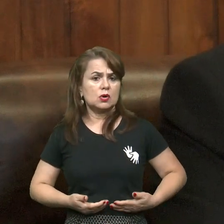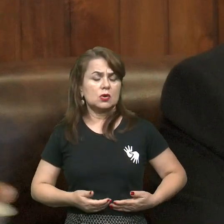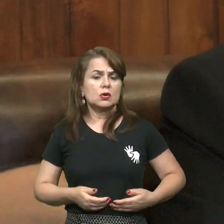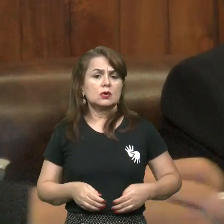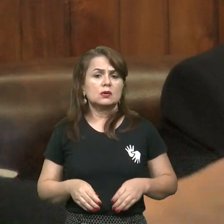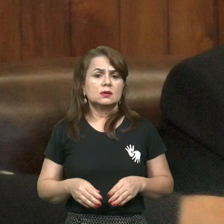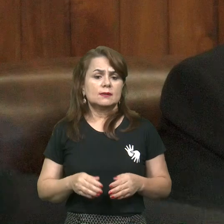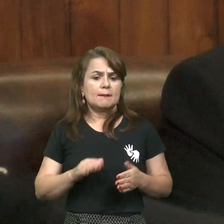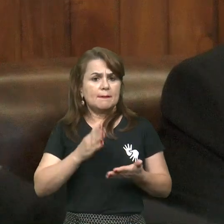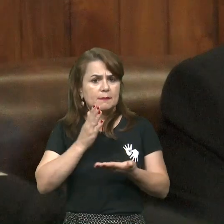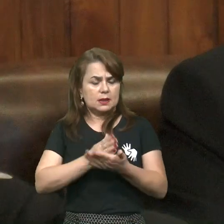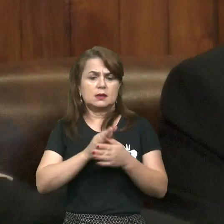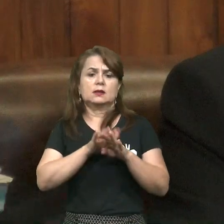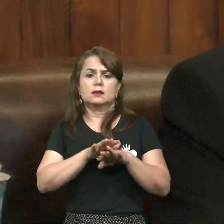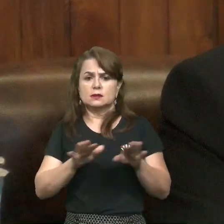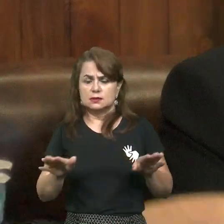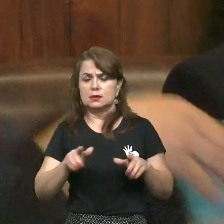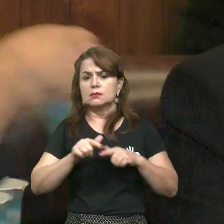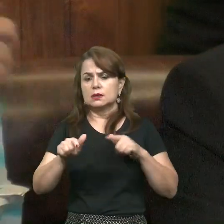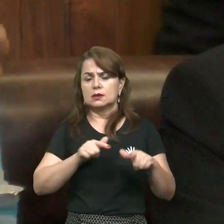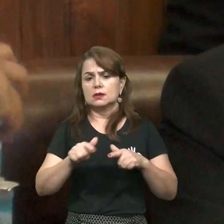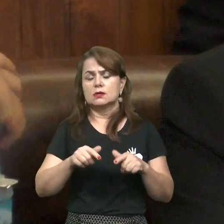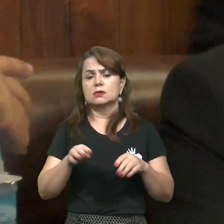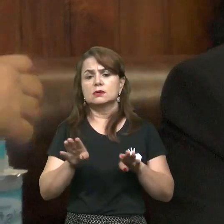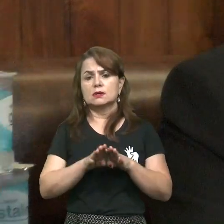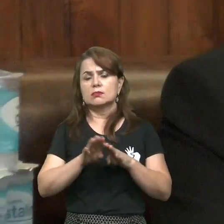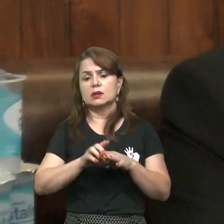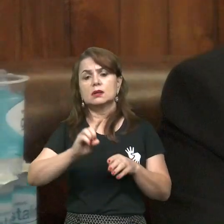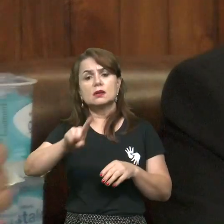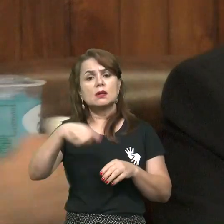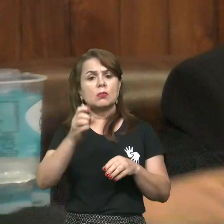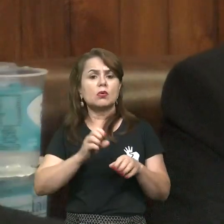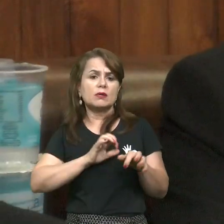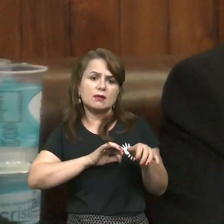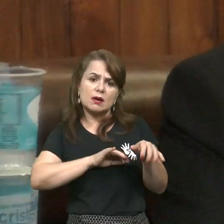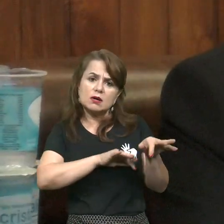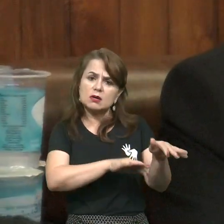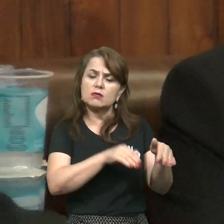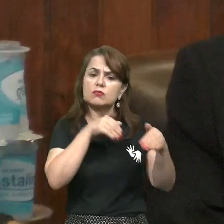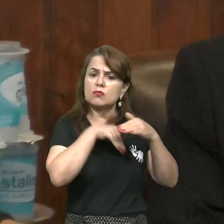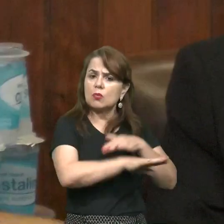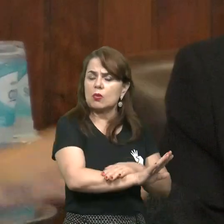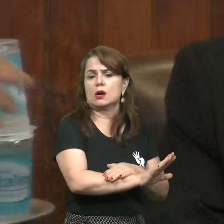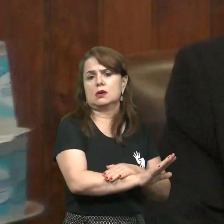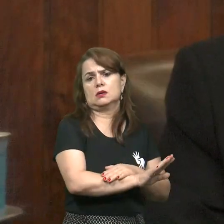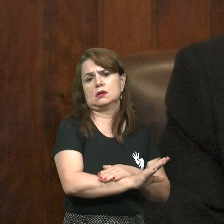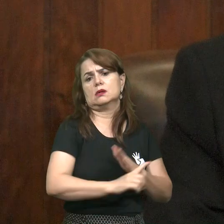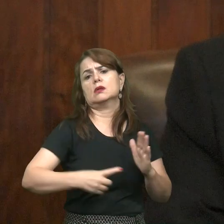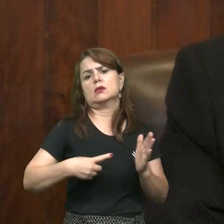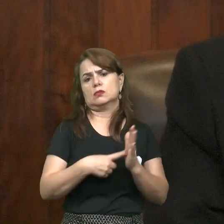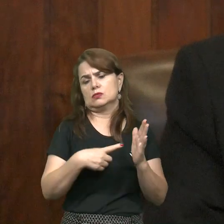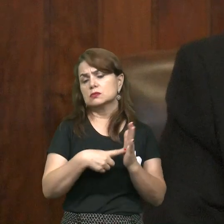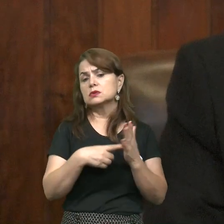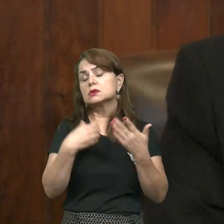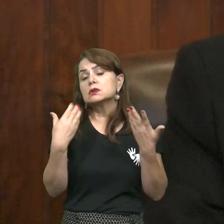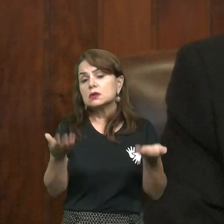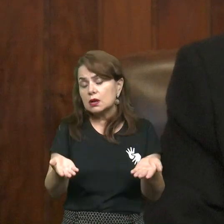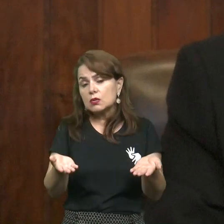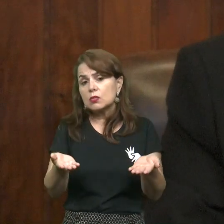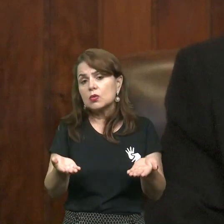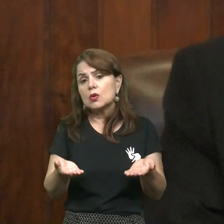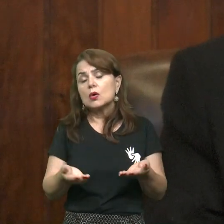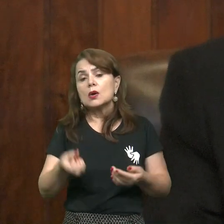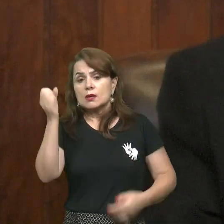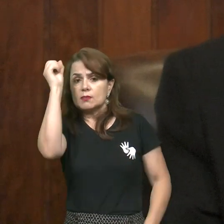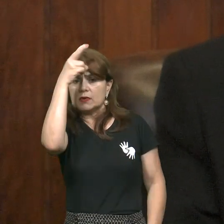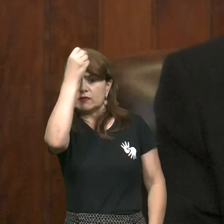já visto, arquiva-se a sindicância pelo fato de que o responsável já não fazer parte do quadro de servidores, tendo a